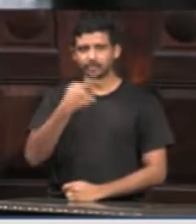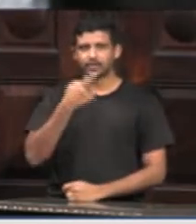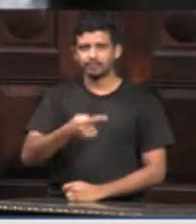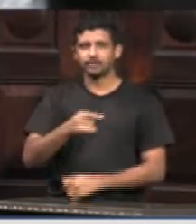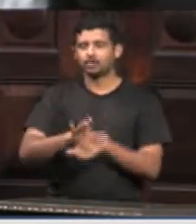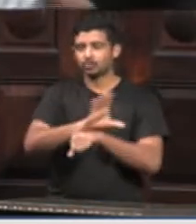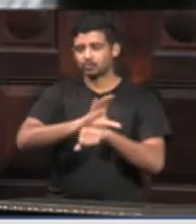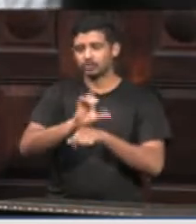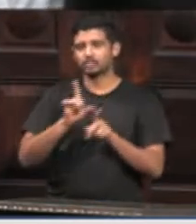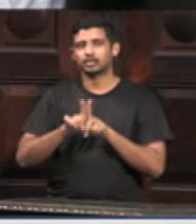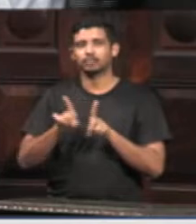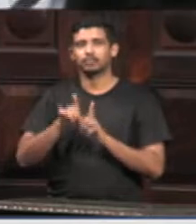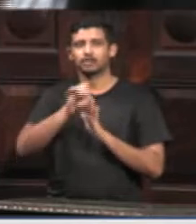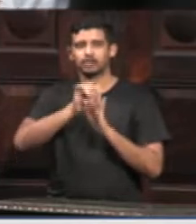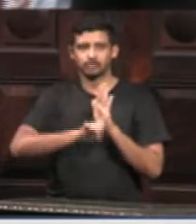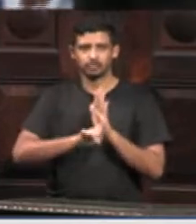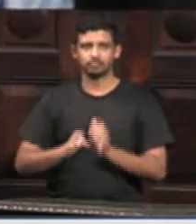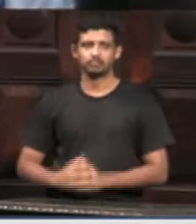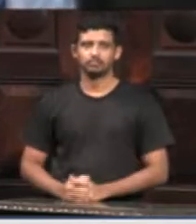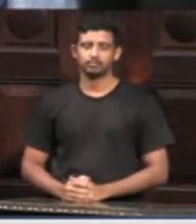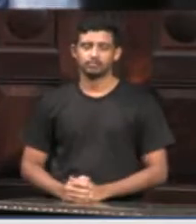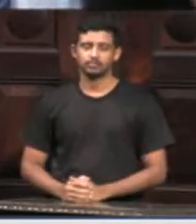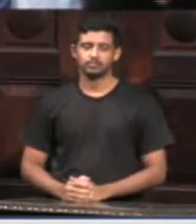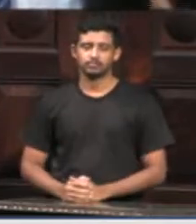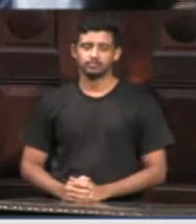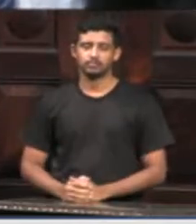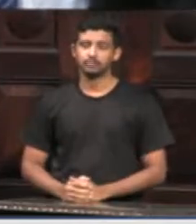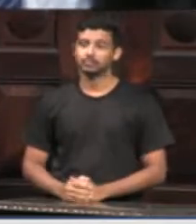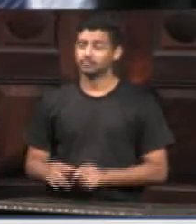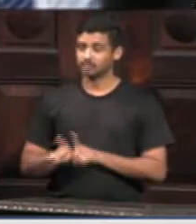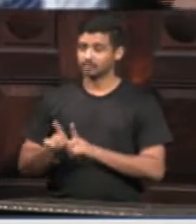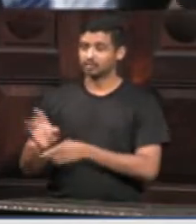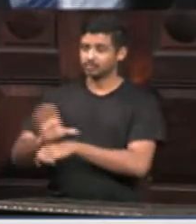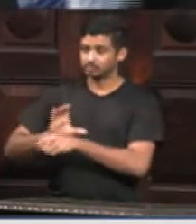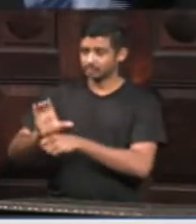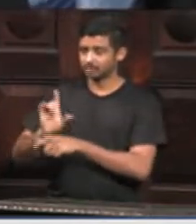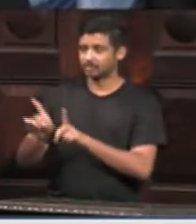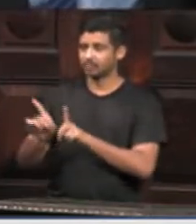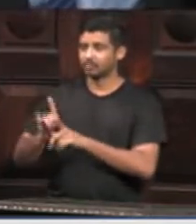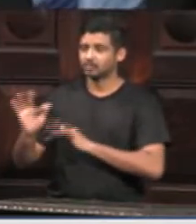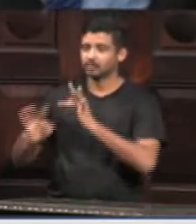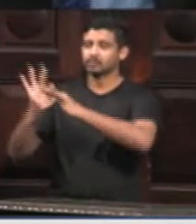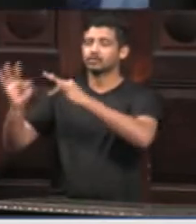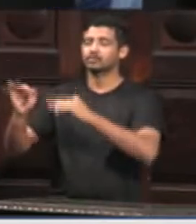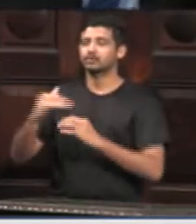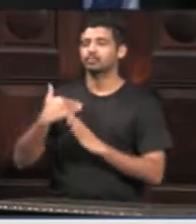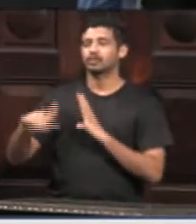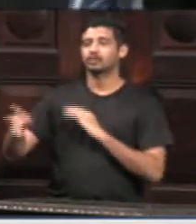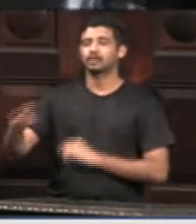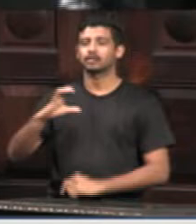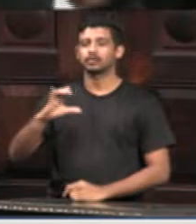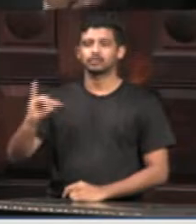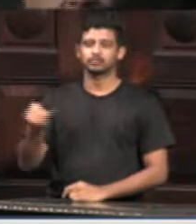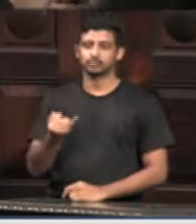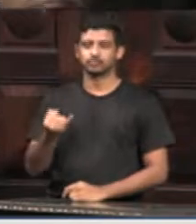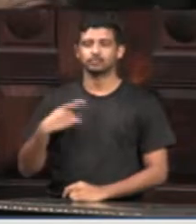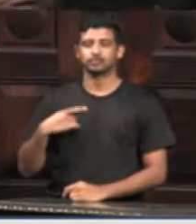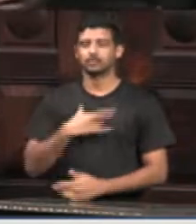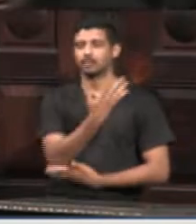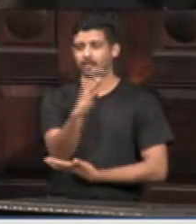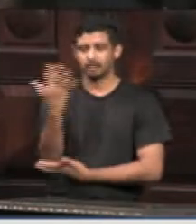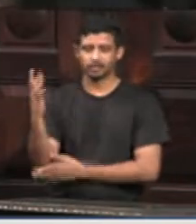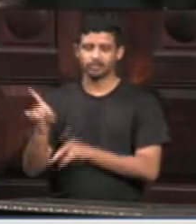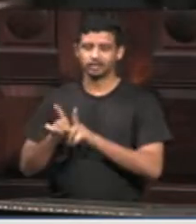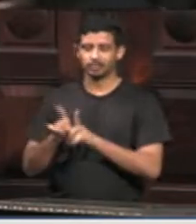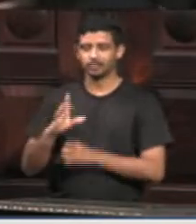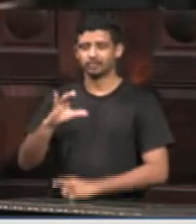com emendas. De Ciência e Tecnologia, favorável, com a emenda da CCJ. Defesa do Meio Ambiente, favorável com as emendas